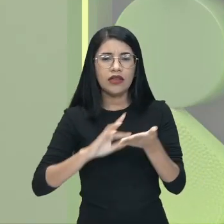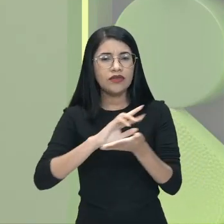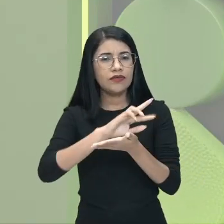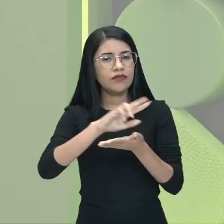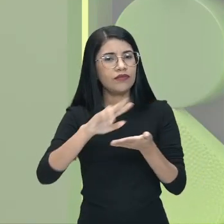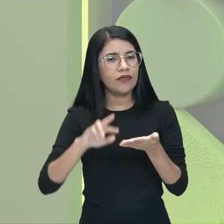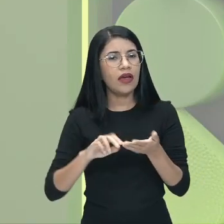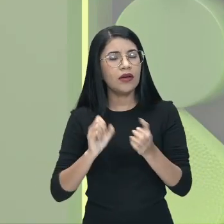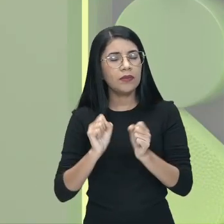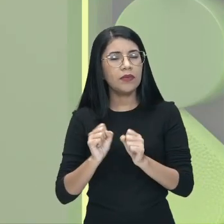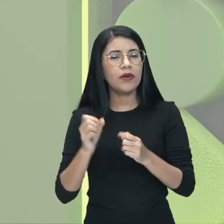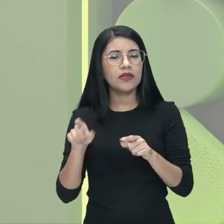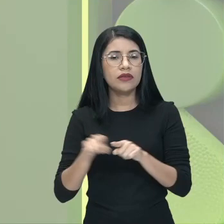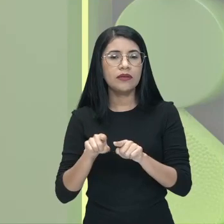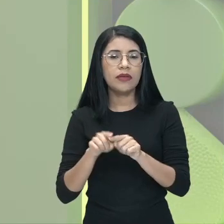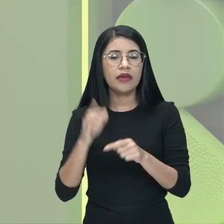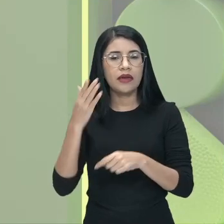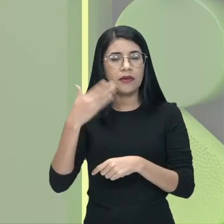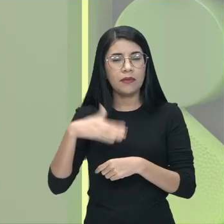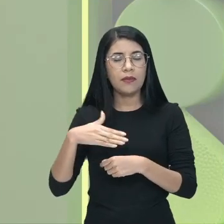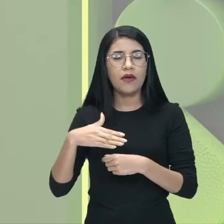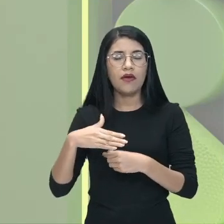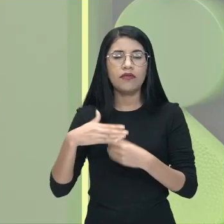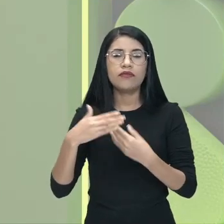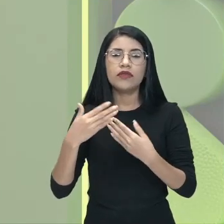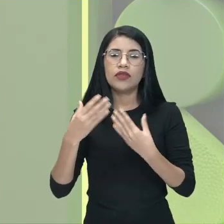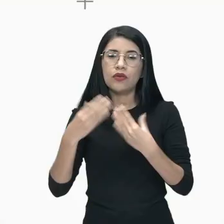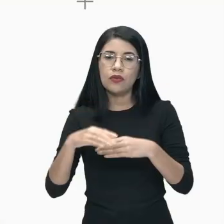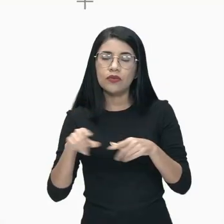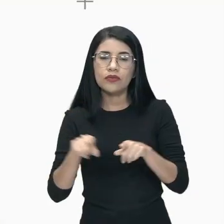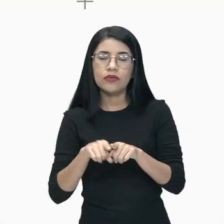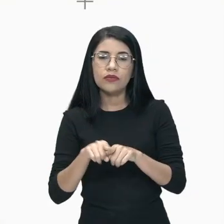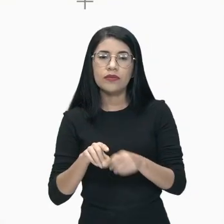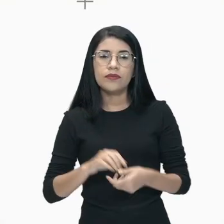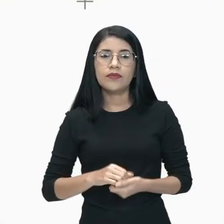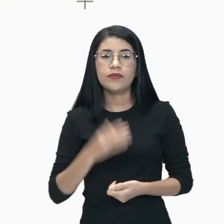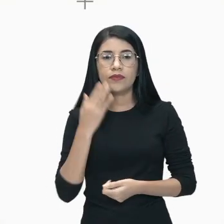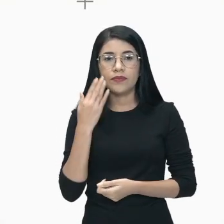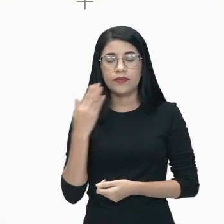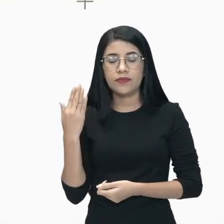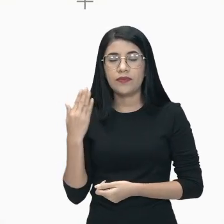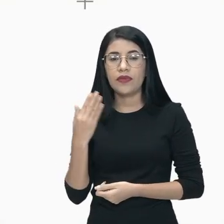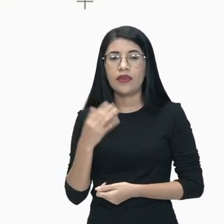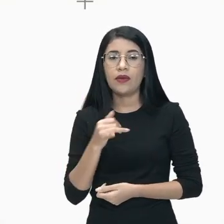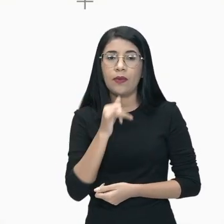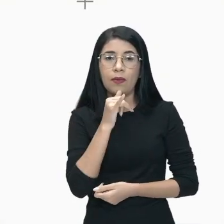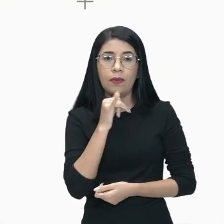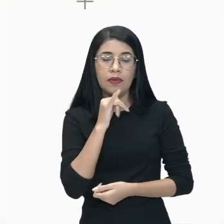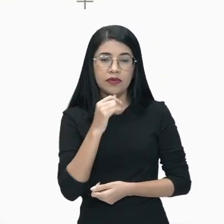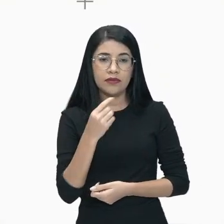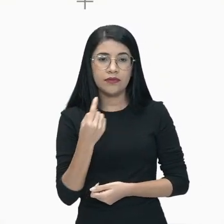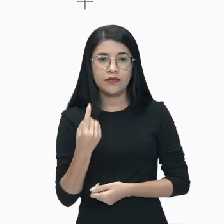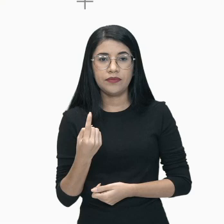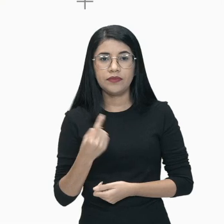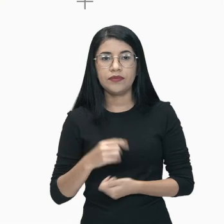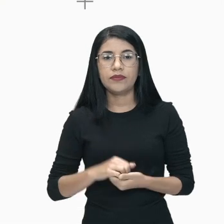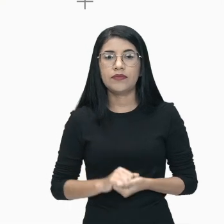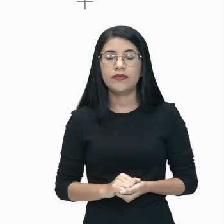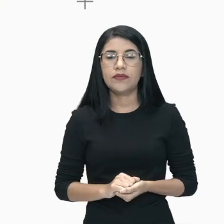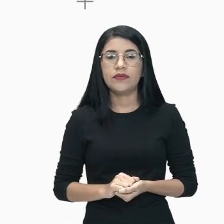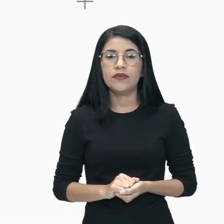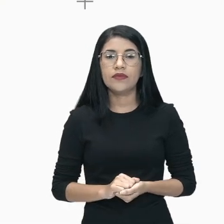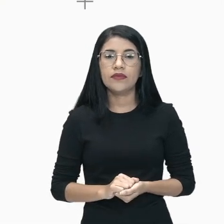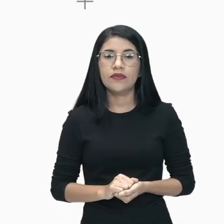em concursos. Então, vamos aí aos nossos exemplos. Temos agora o exemplo de número 1.